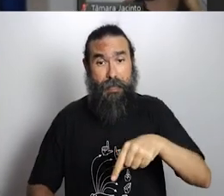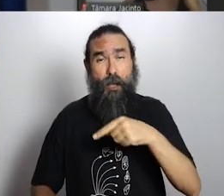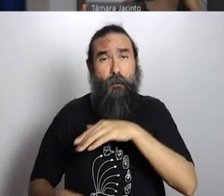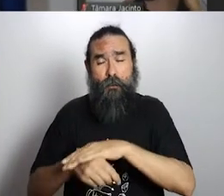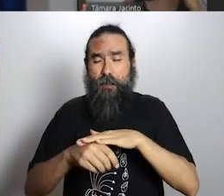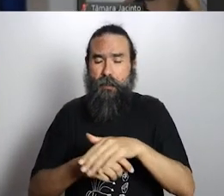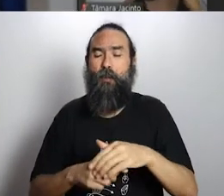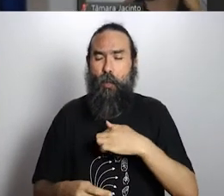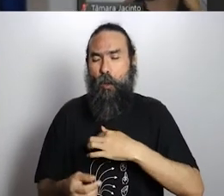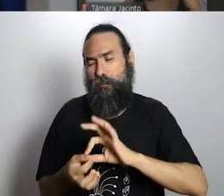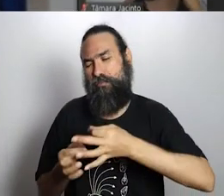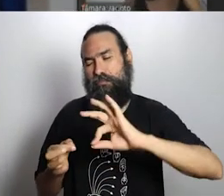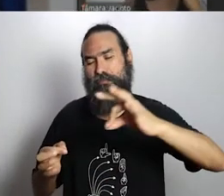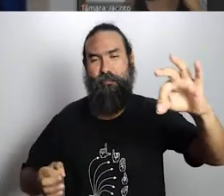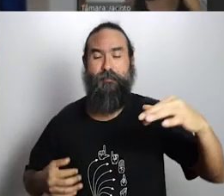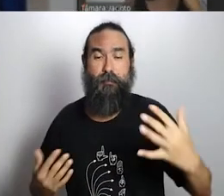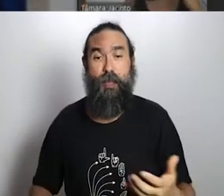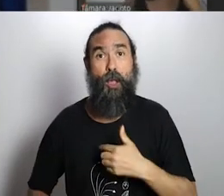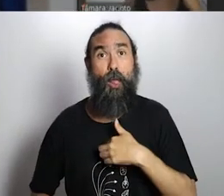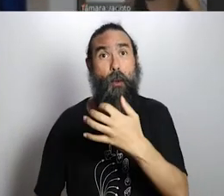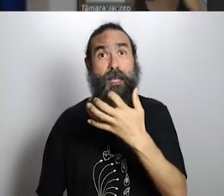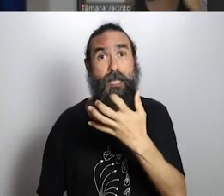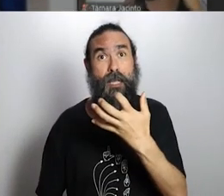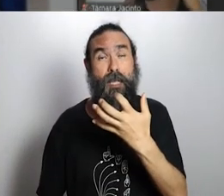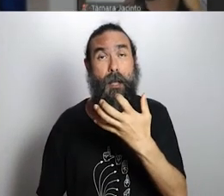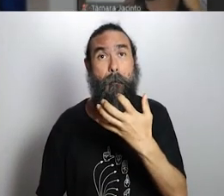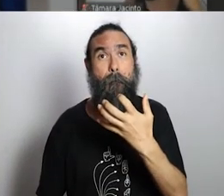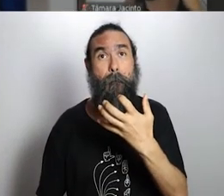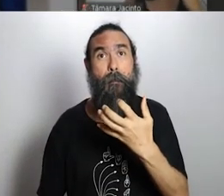não. Mas eu queria